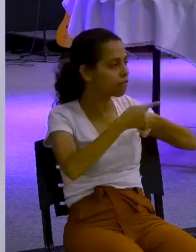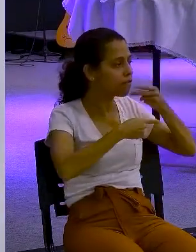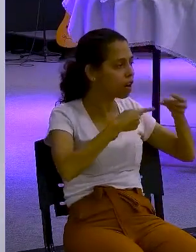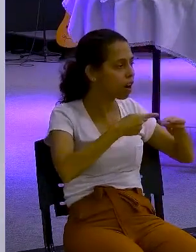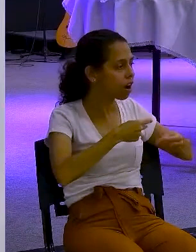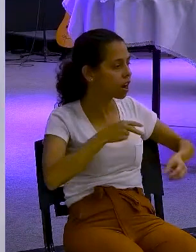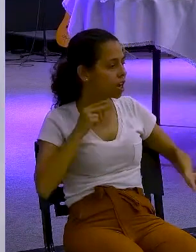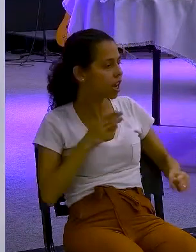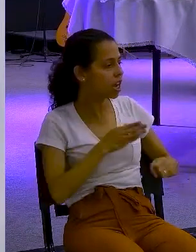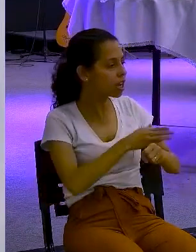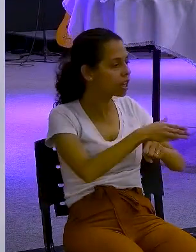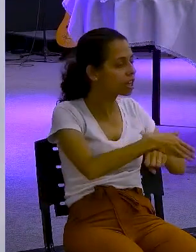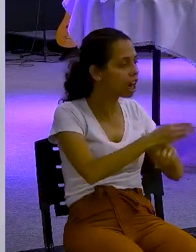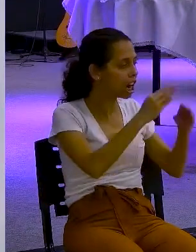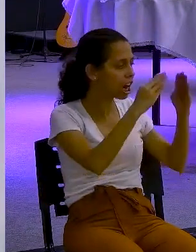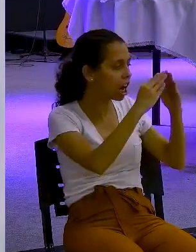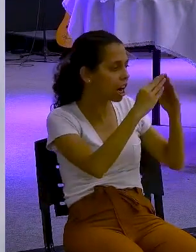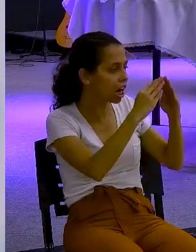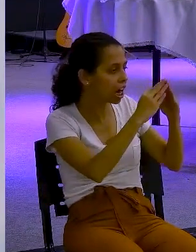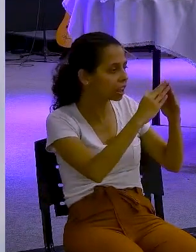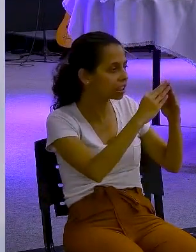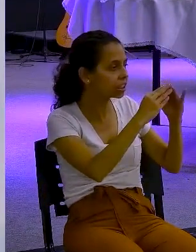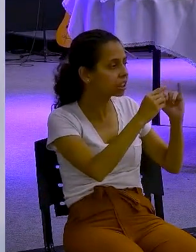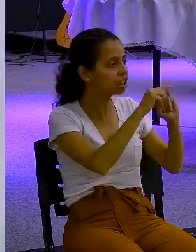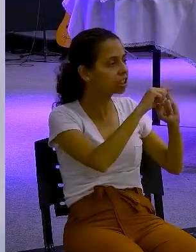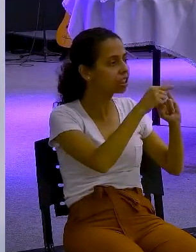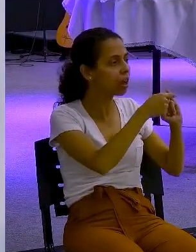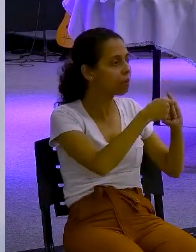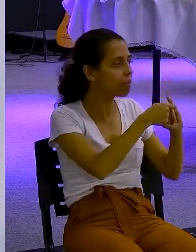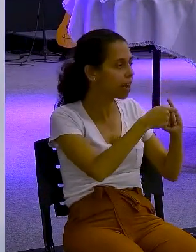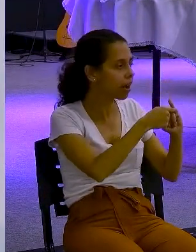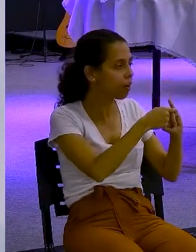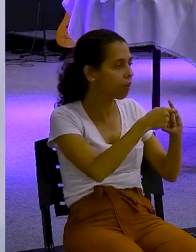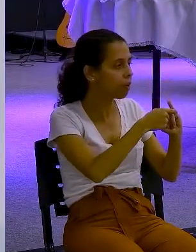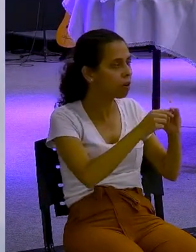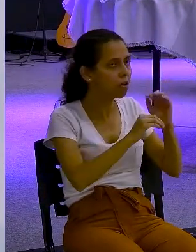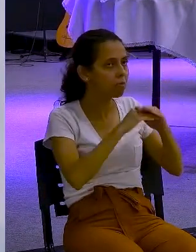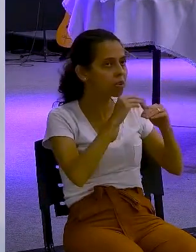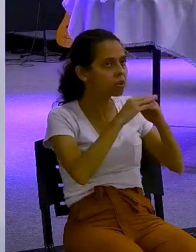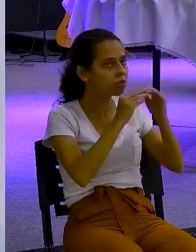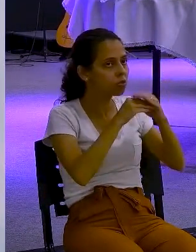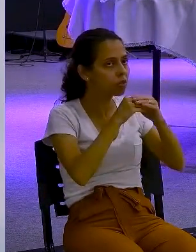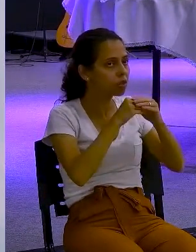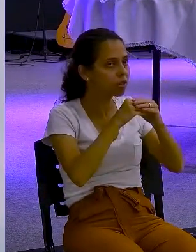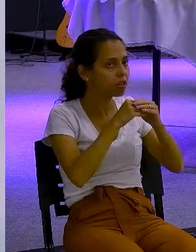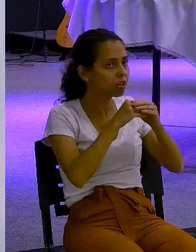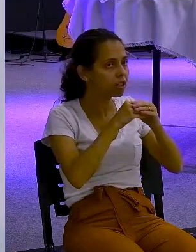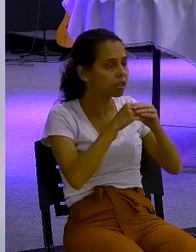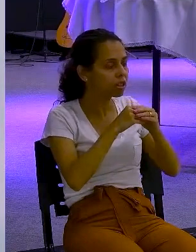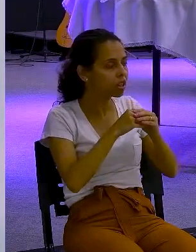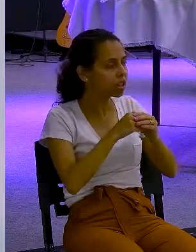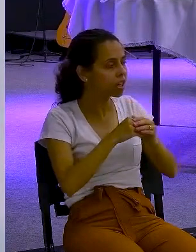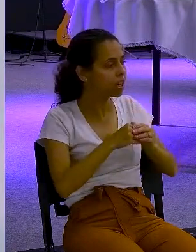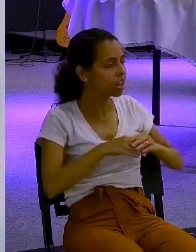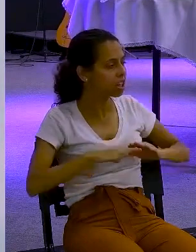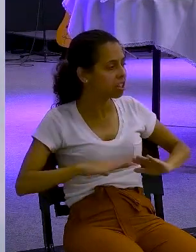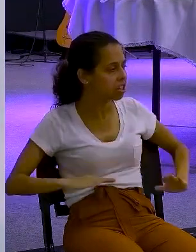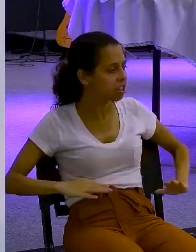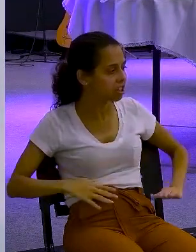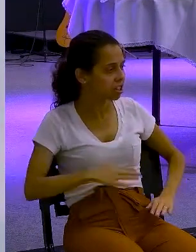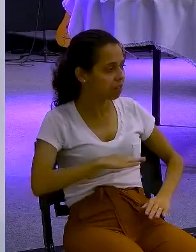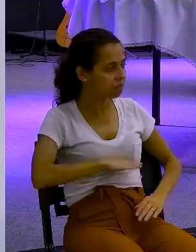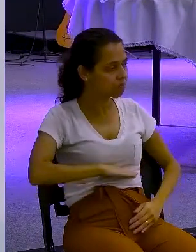de Isabel, saudando Isabel, fez com que a criança no ventre de Isabel, João